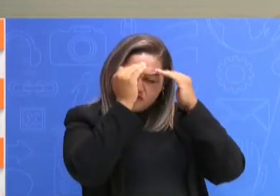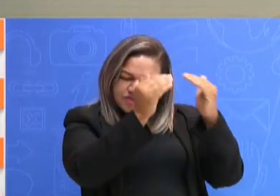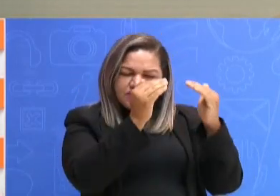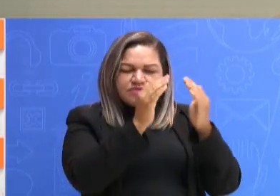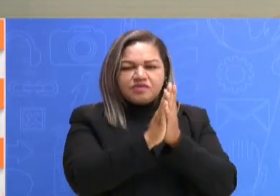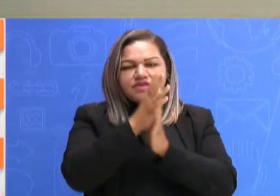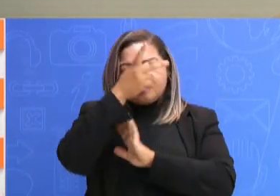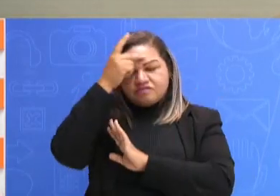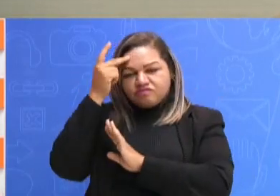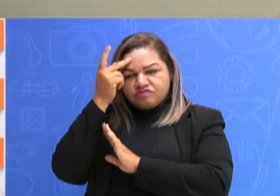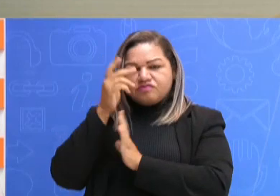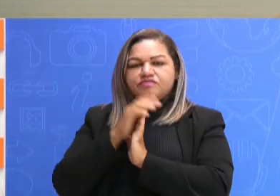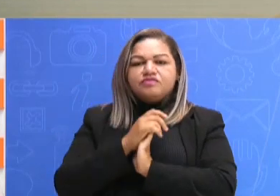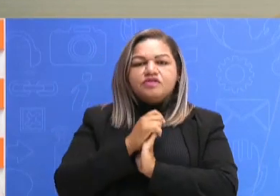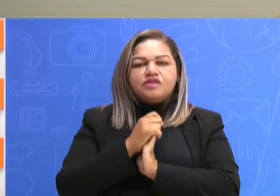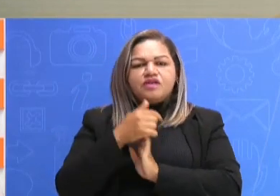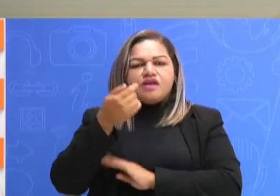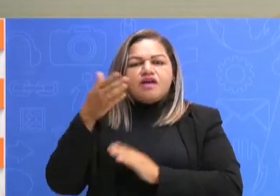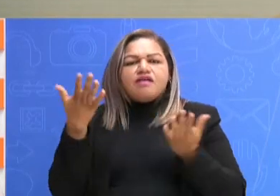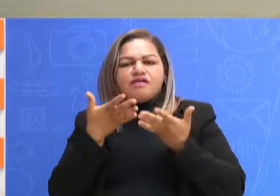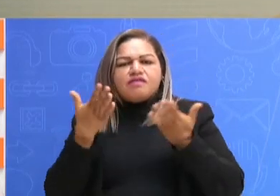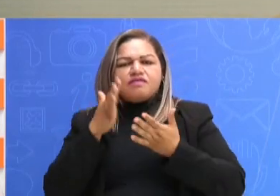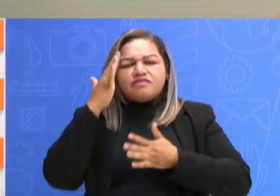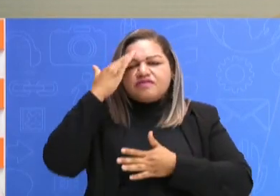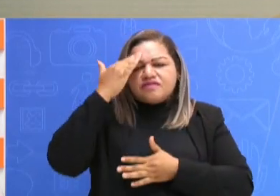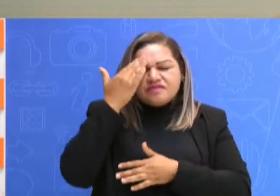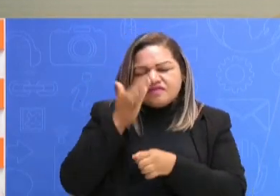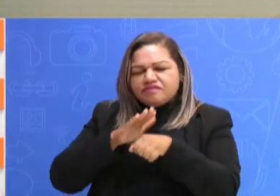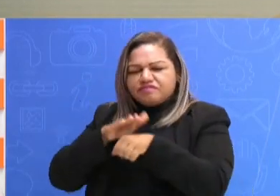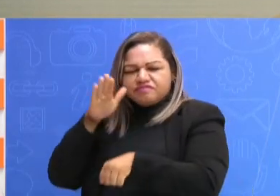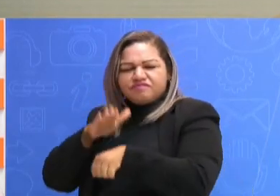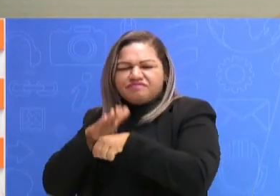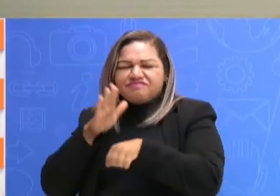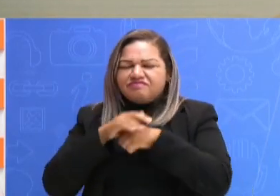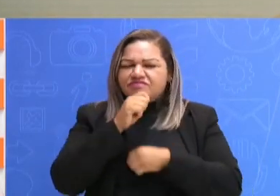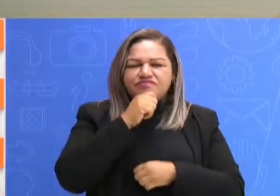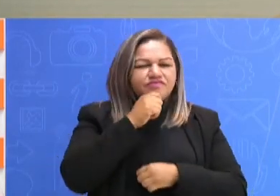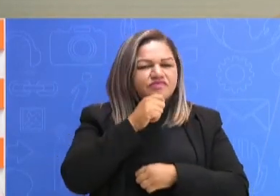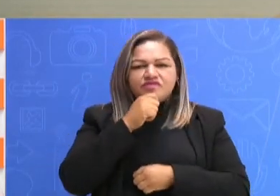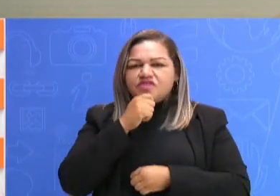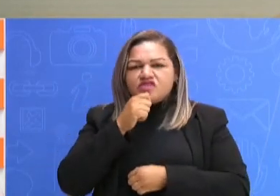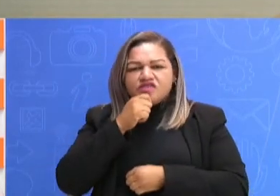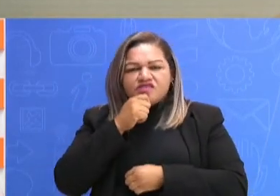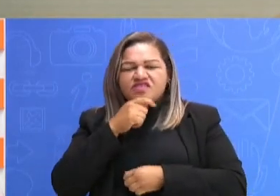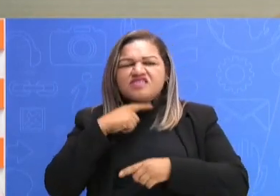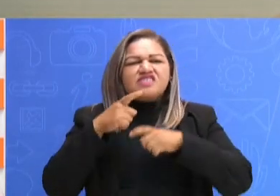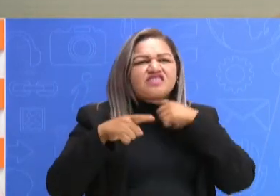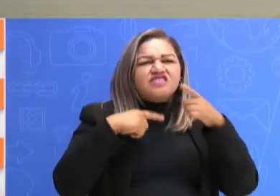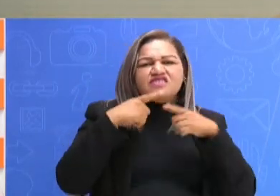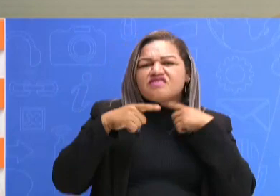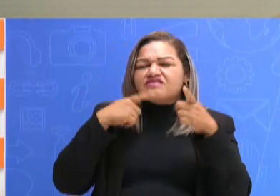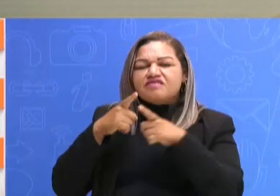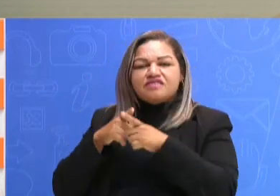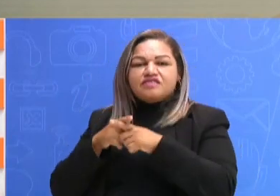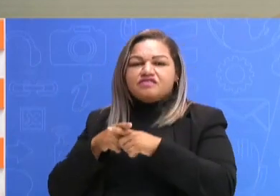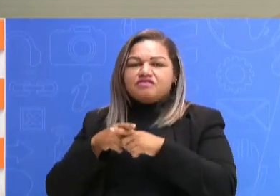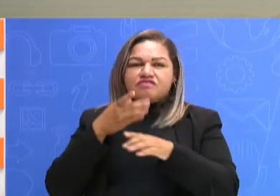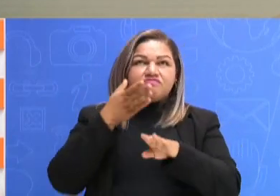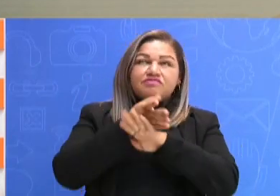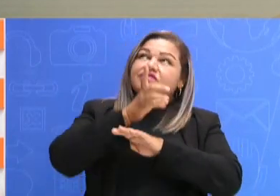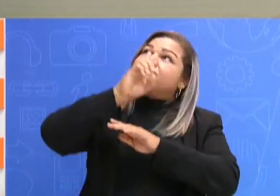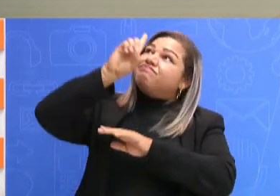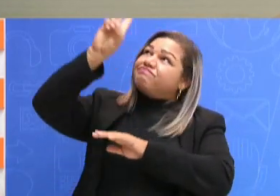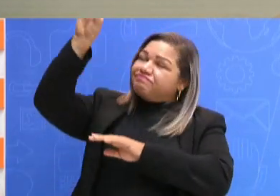do outro. Mas agora eu também entendo muito mais ainda, de que ninguém vai a lugar algum que não seja através do